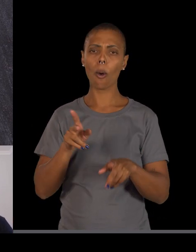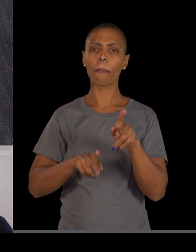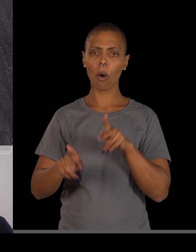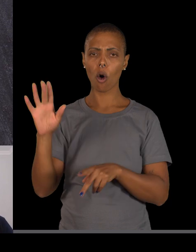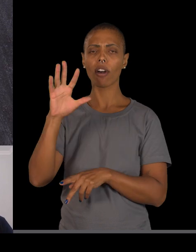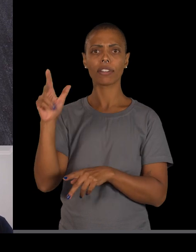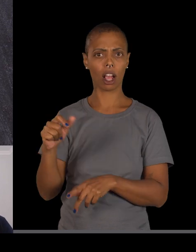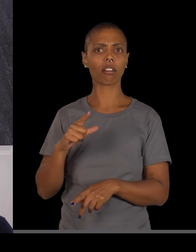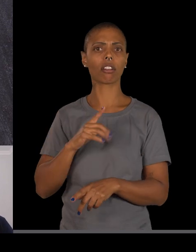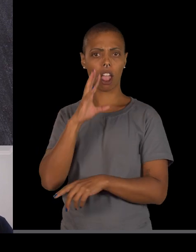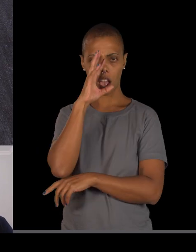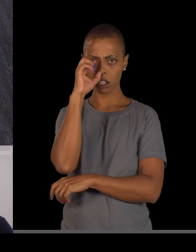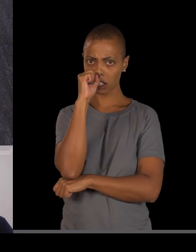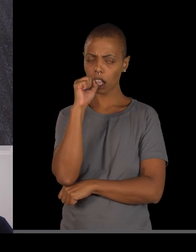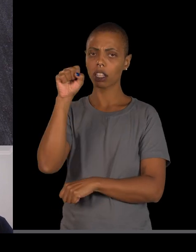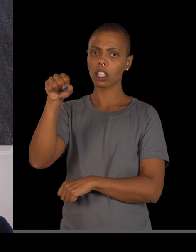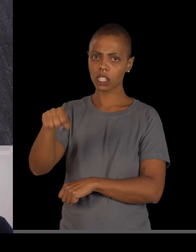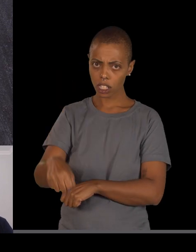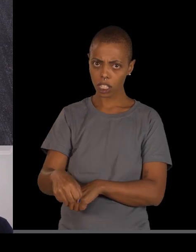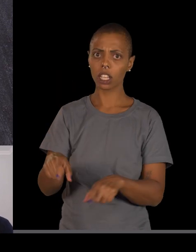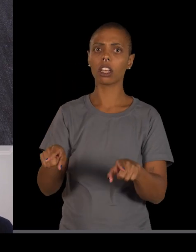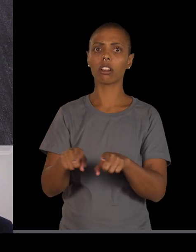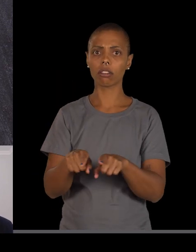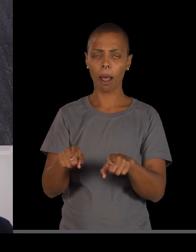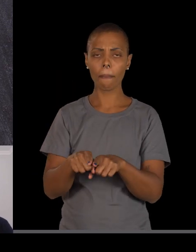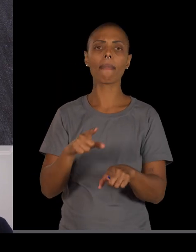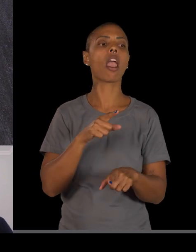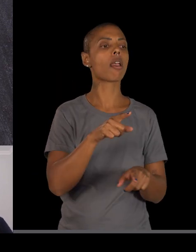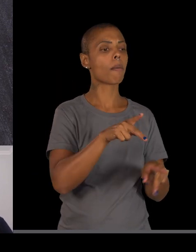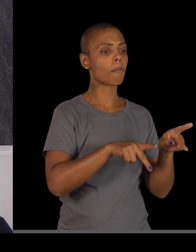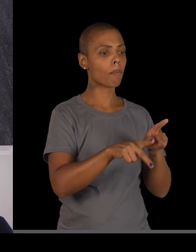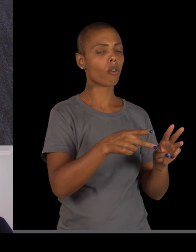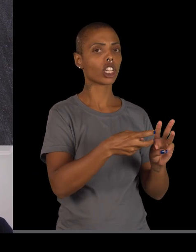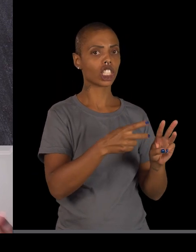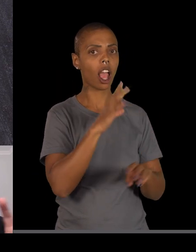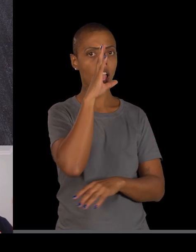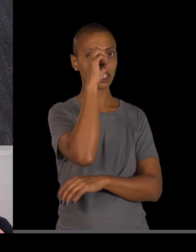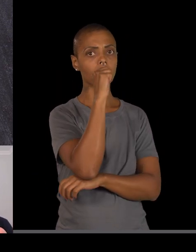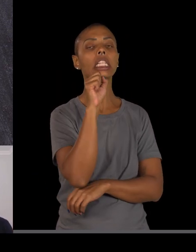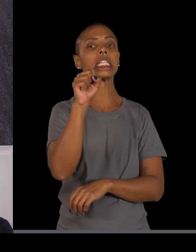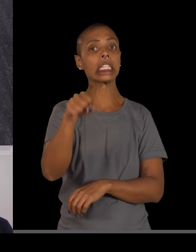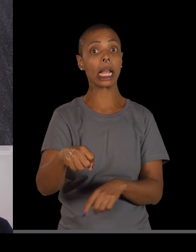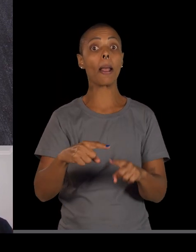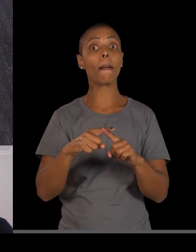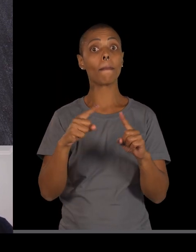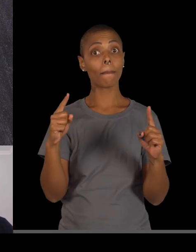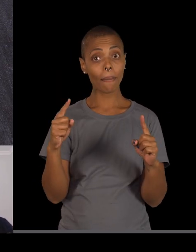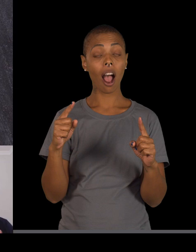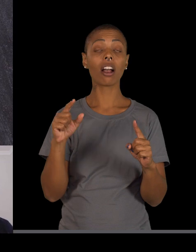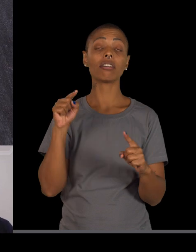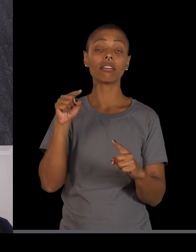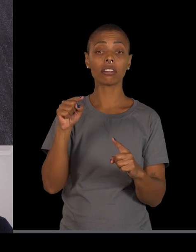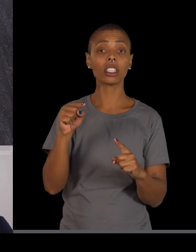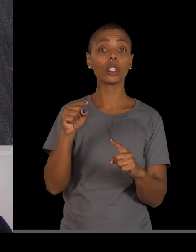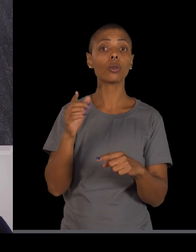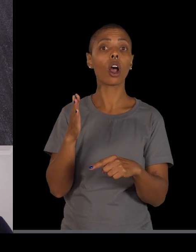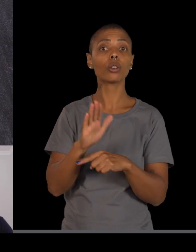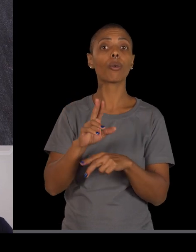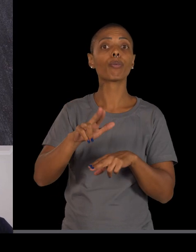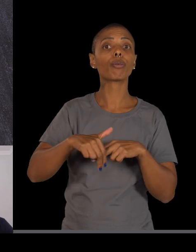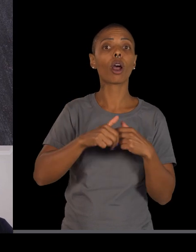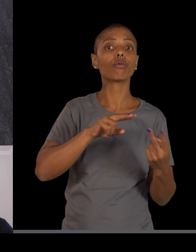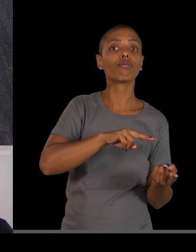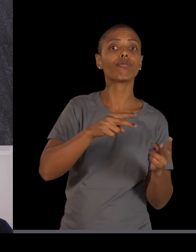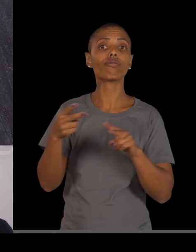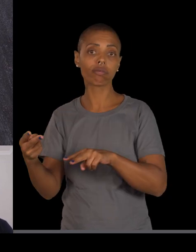sim, dos povos africanos no Brasil, havia resistência indígena, e o que, no fim das contas, favoreceu essa transição